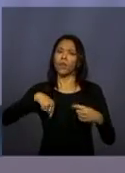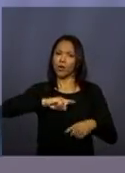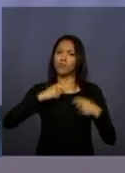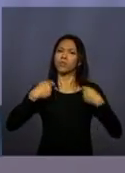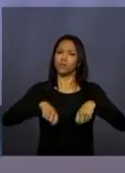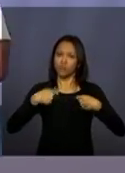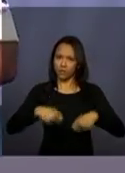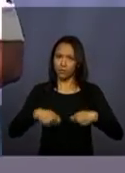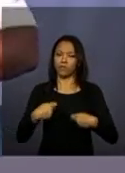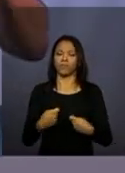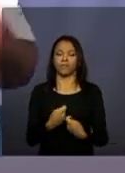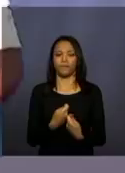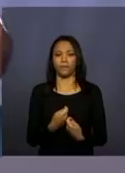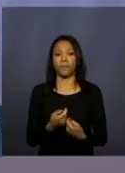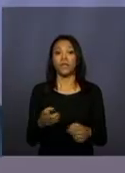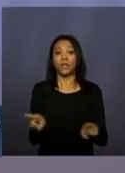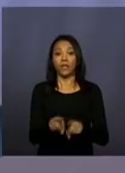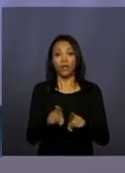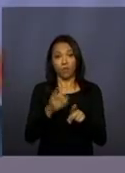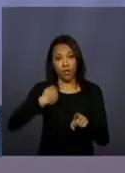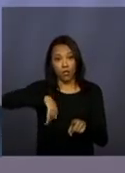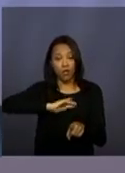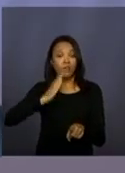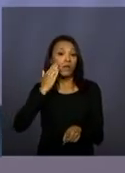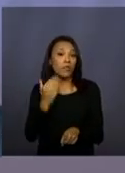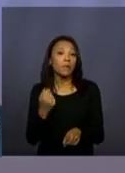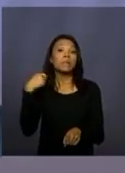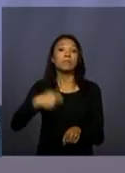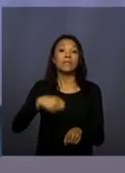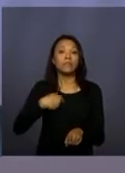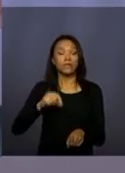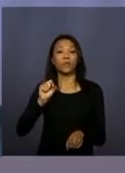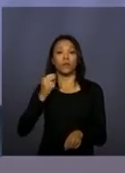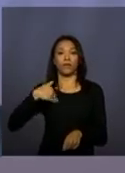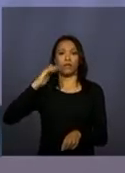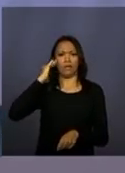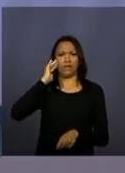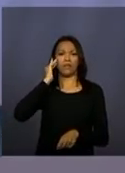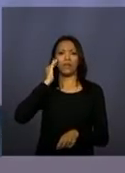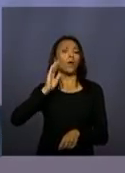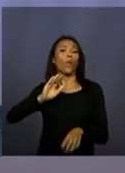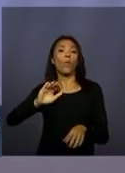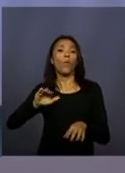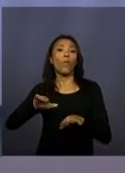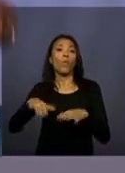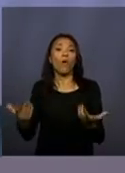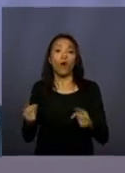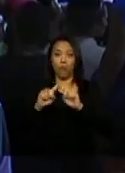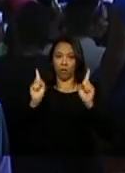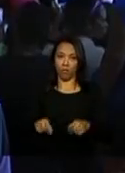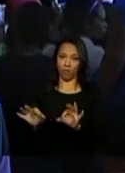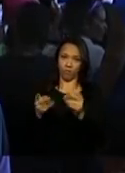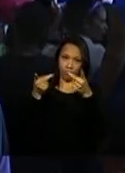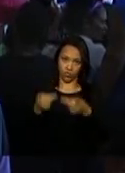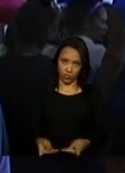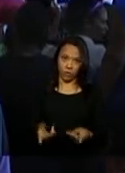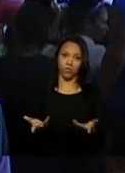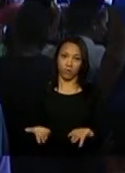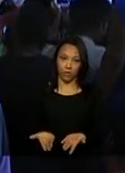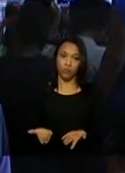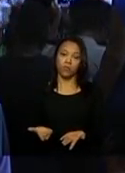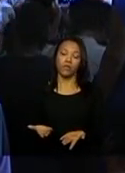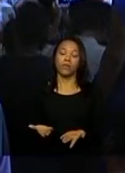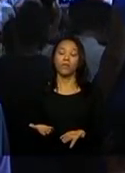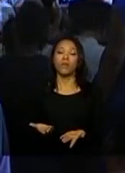muito disso. E sabemos também, precisamos entender qual é o plano que teremos